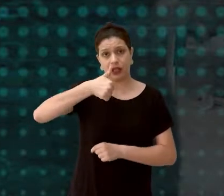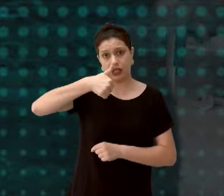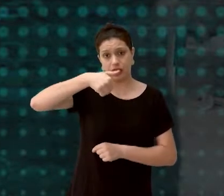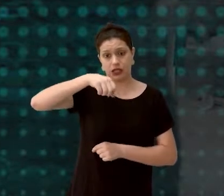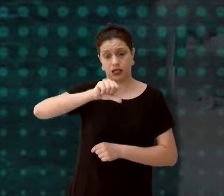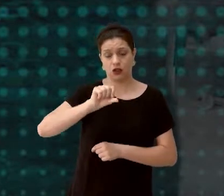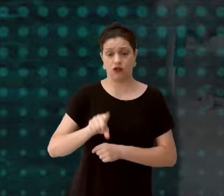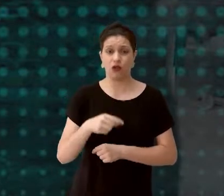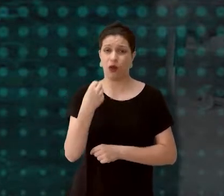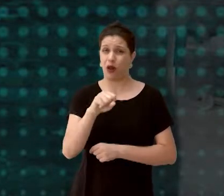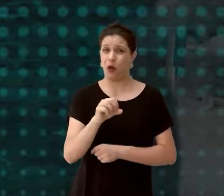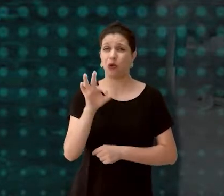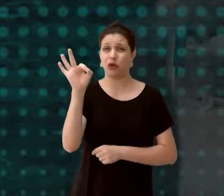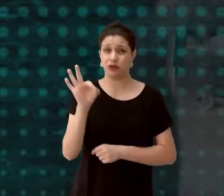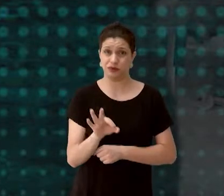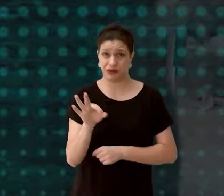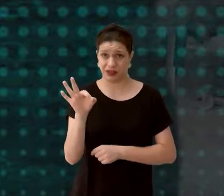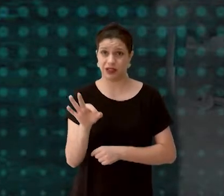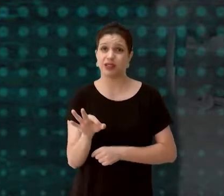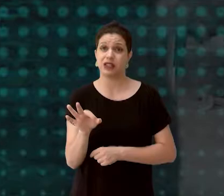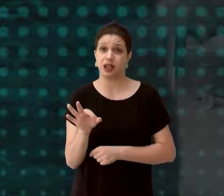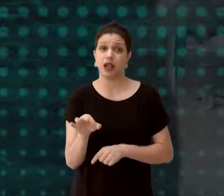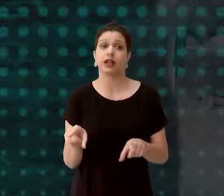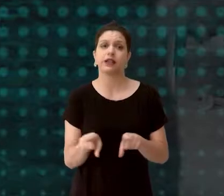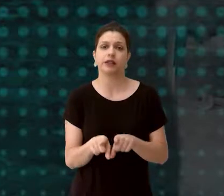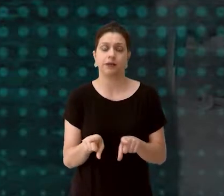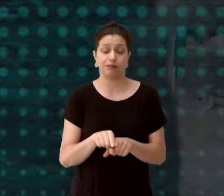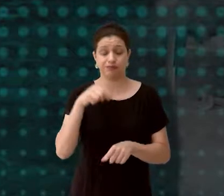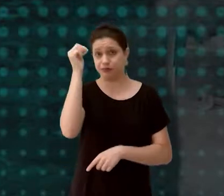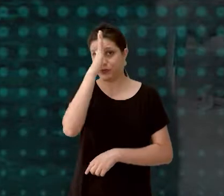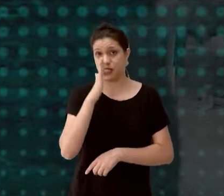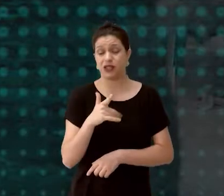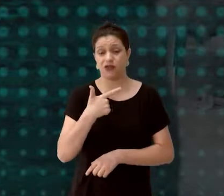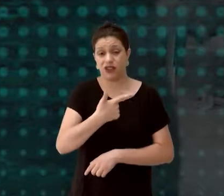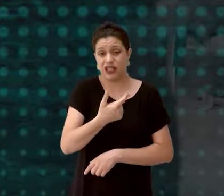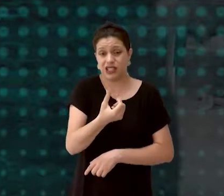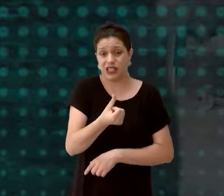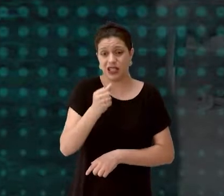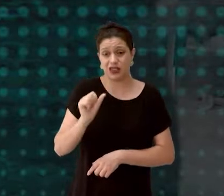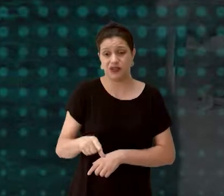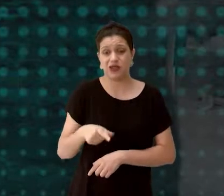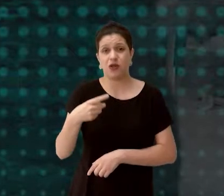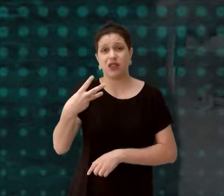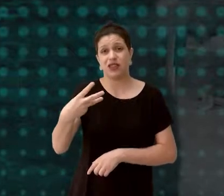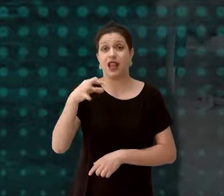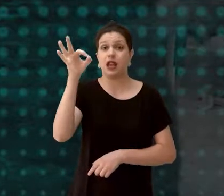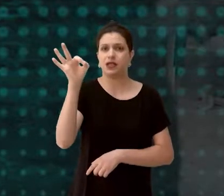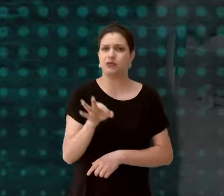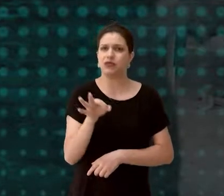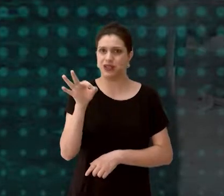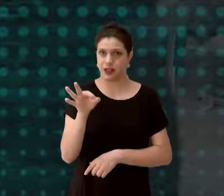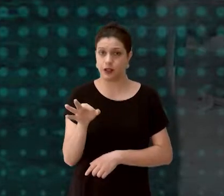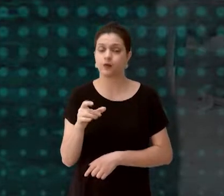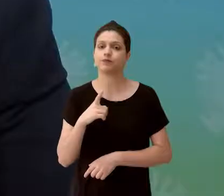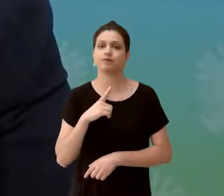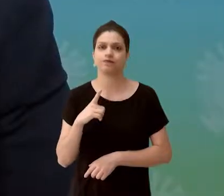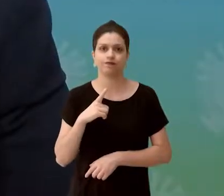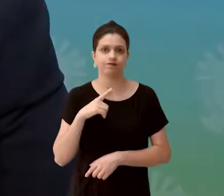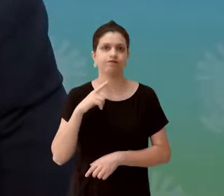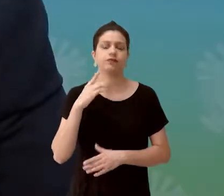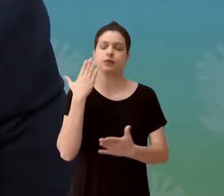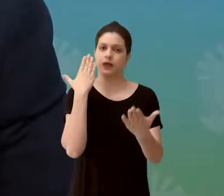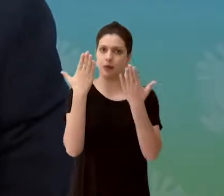de 19,8%. E no Brasil, a prevalência é de 26,3%. O